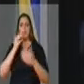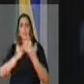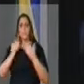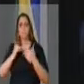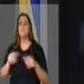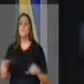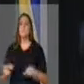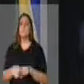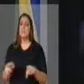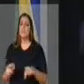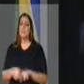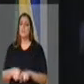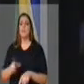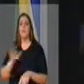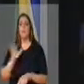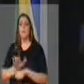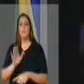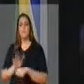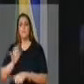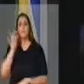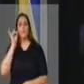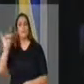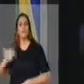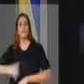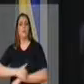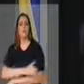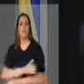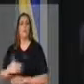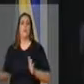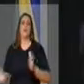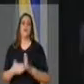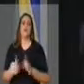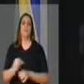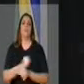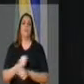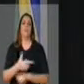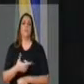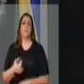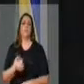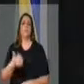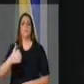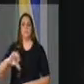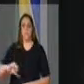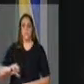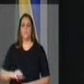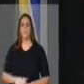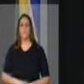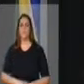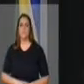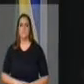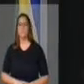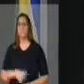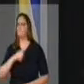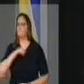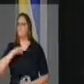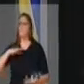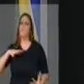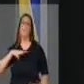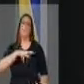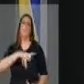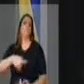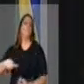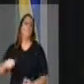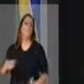crescimento da obesidade até 2019. É uma curva crescente em todo o mundo, tem a ver